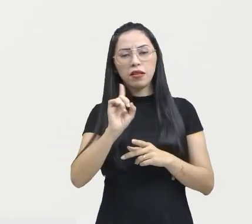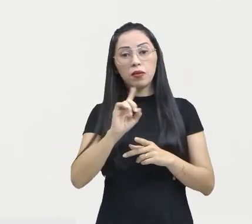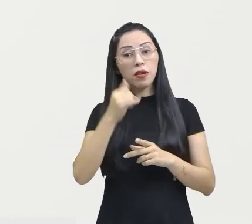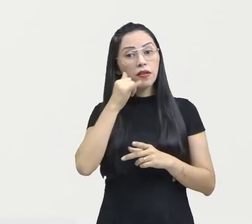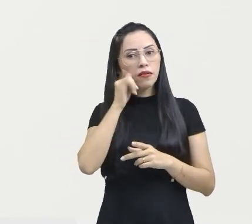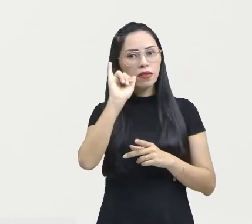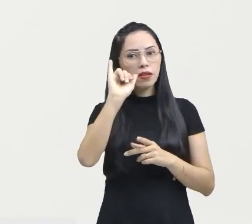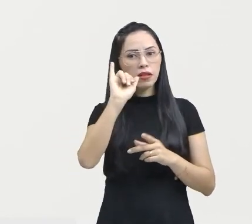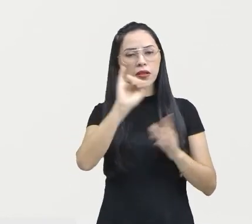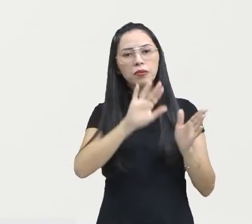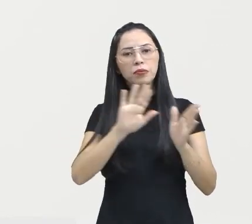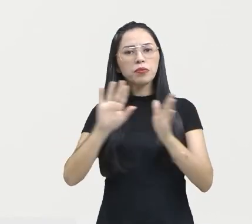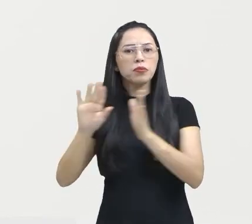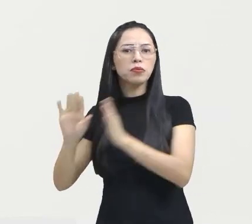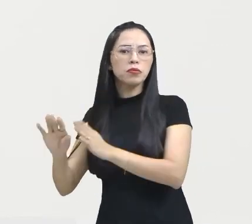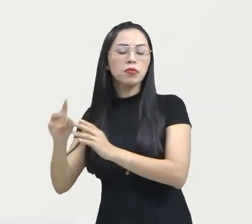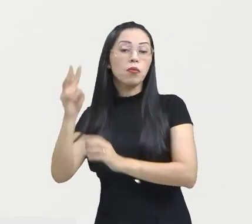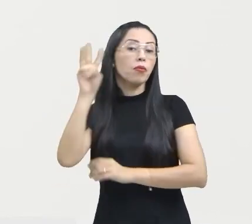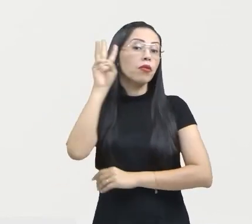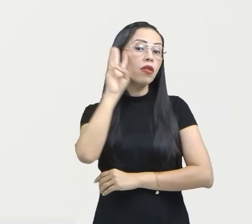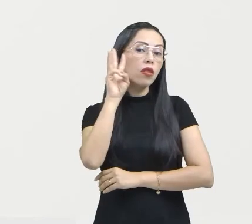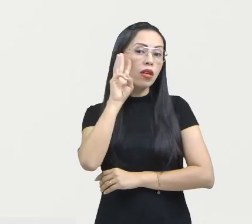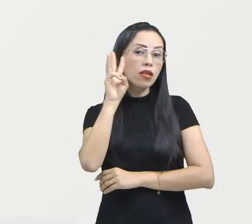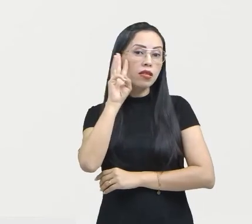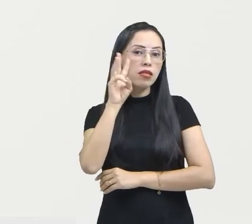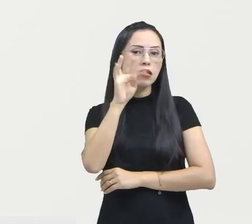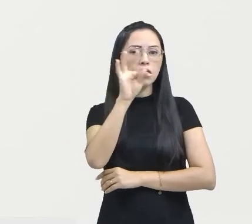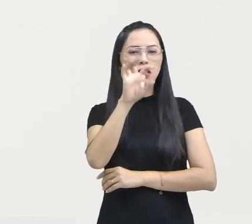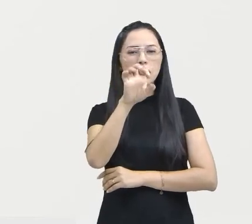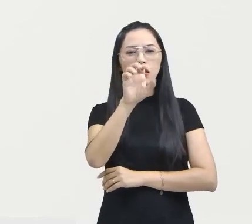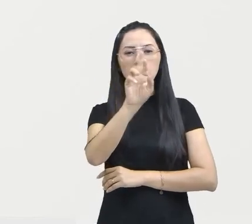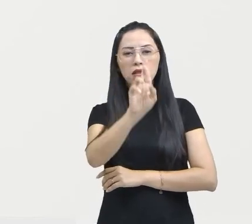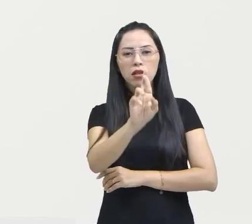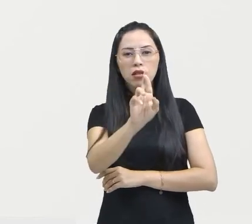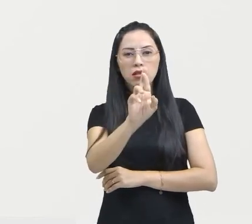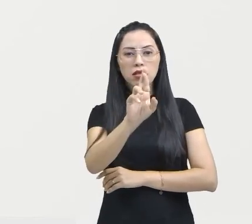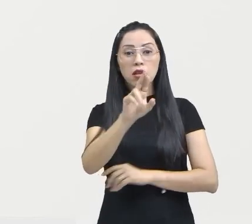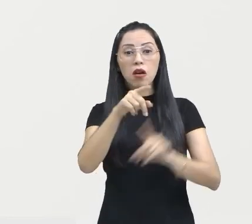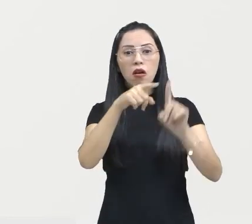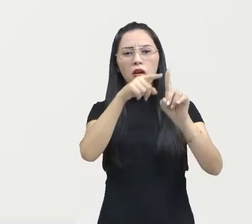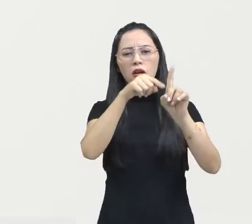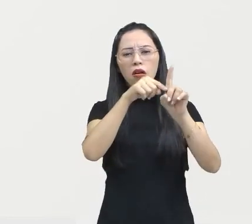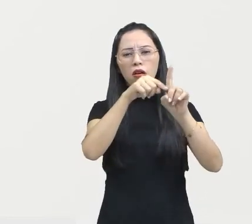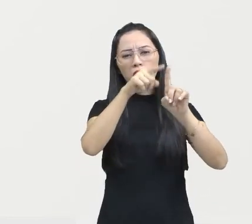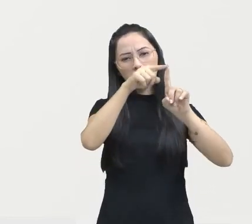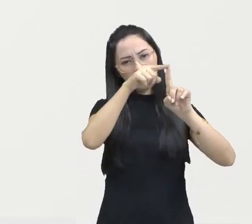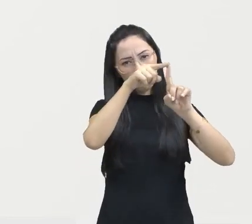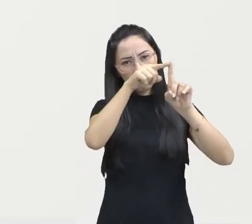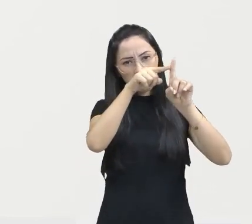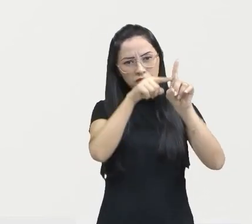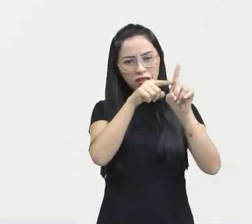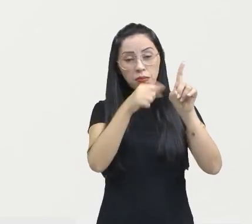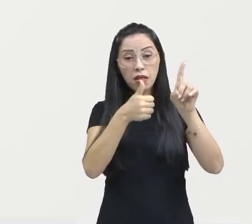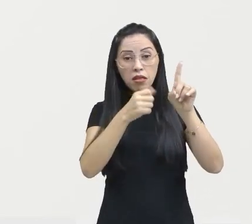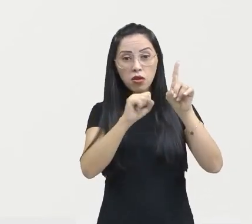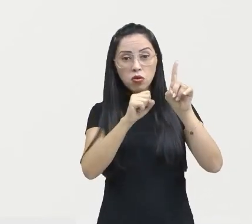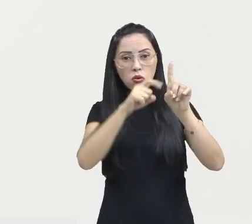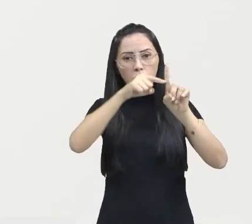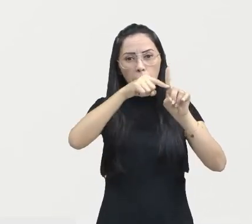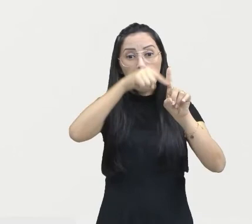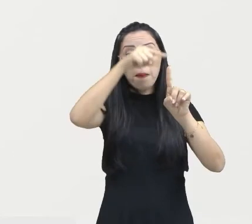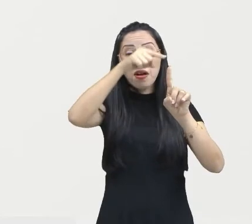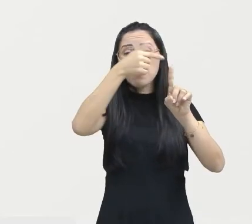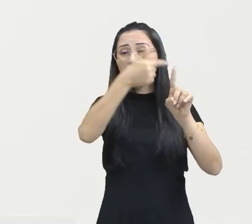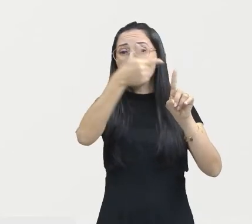nuvens. Vamos olhar a terça-feira. Na terça-feira, a temperatura mínima é 18 graus Celsius, a máxima é 22, ou seja, não